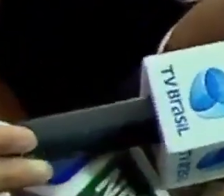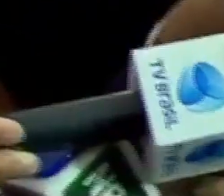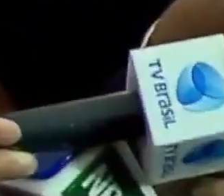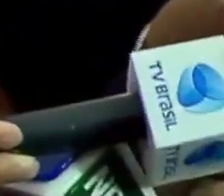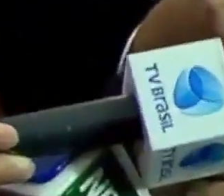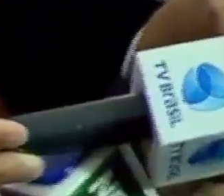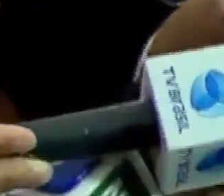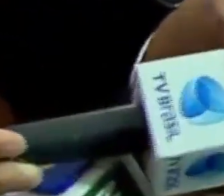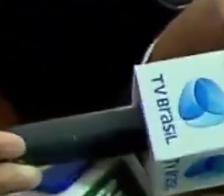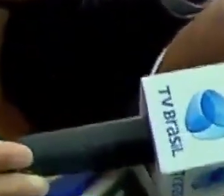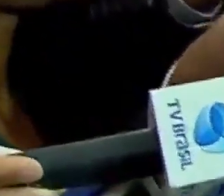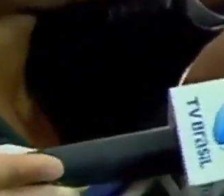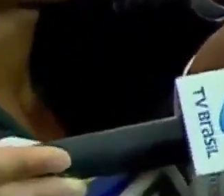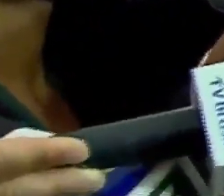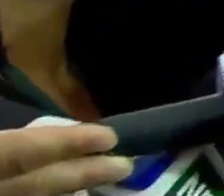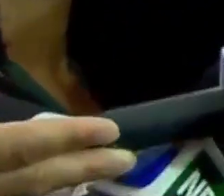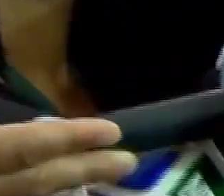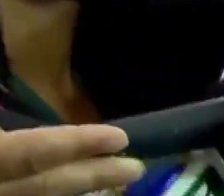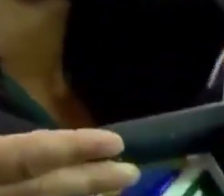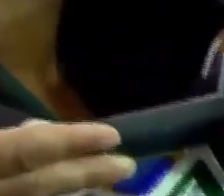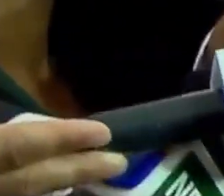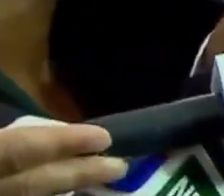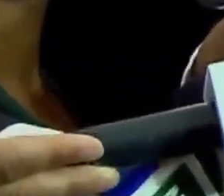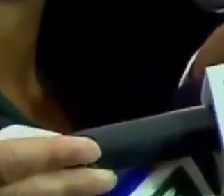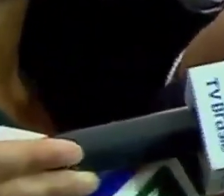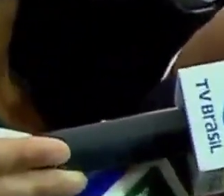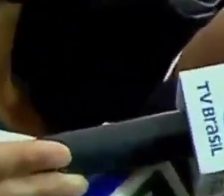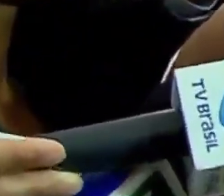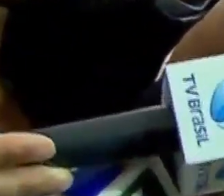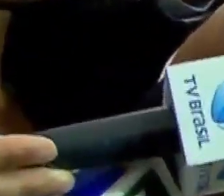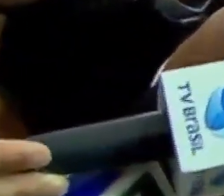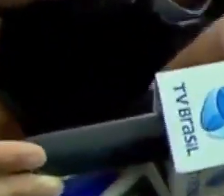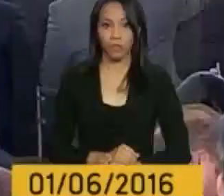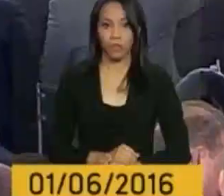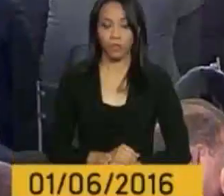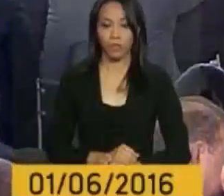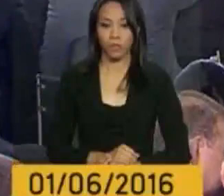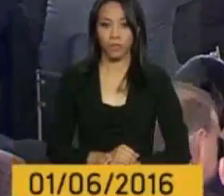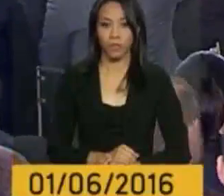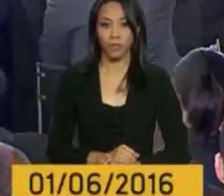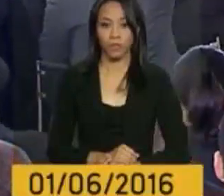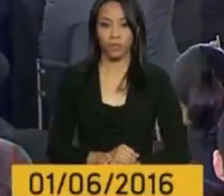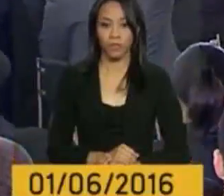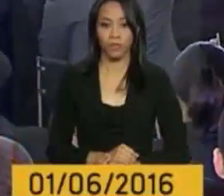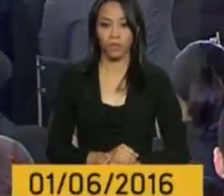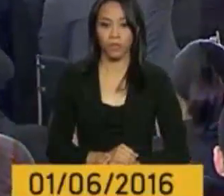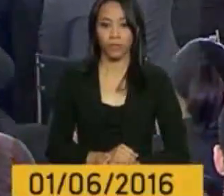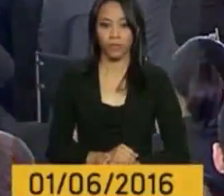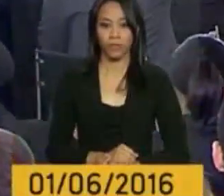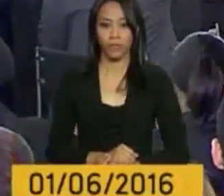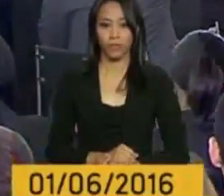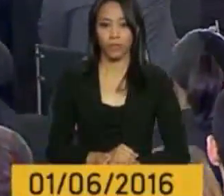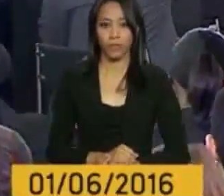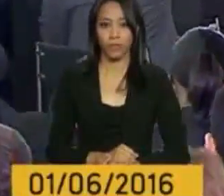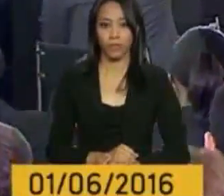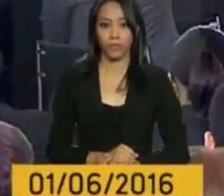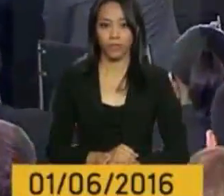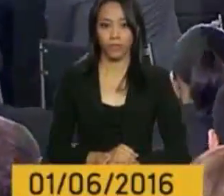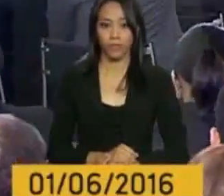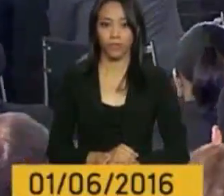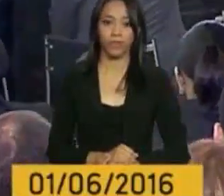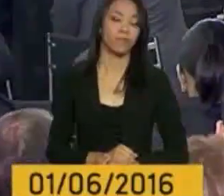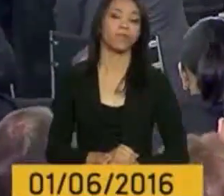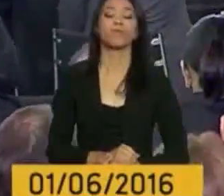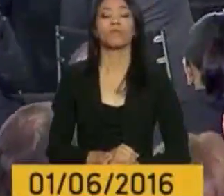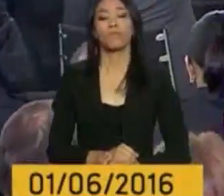dívida enfatizou que a influência política na Petrobras acabou durante a cerimônia o presidente interino disse